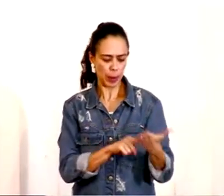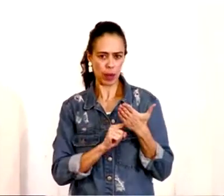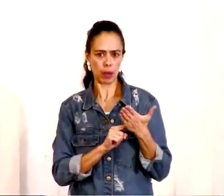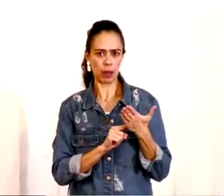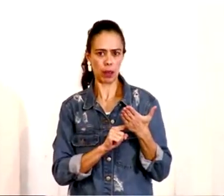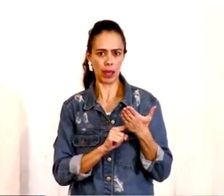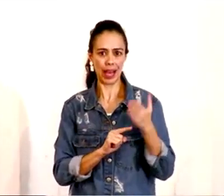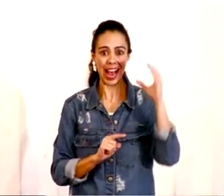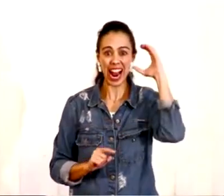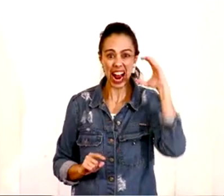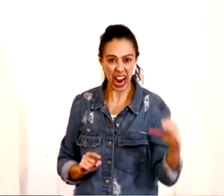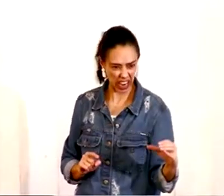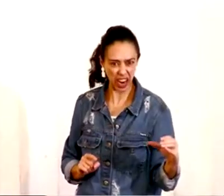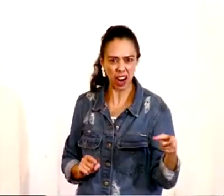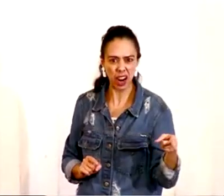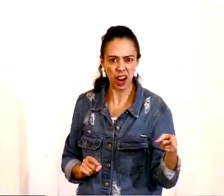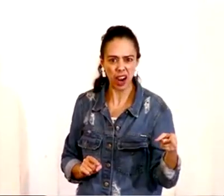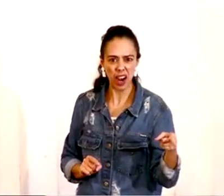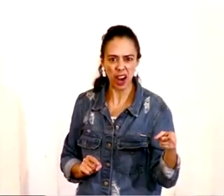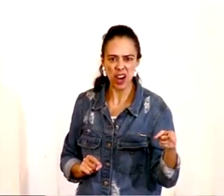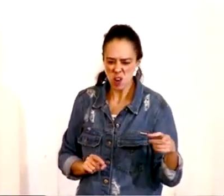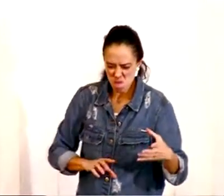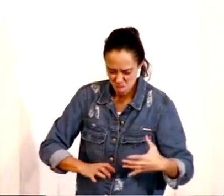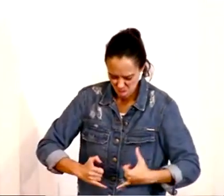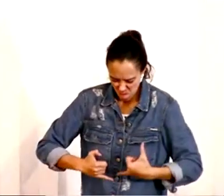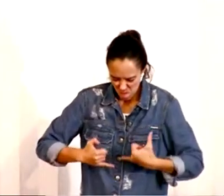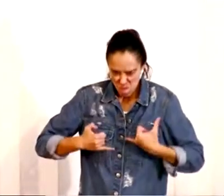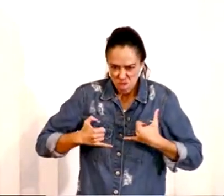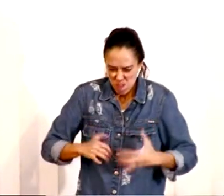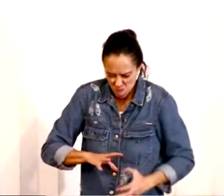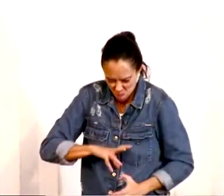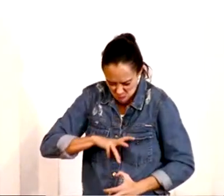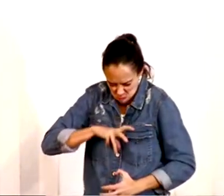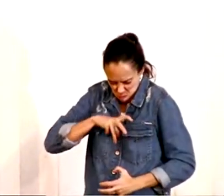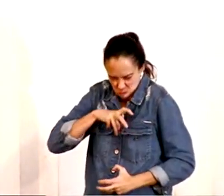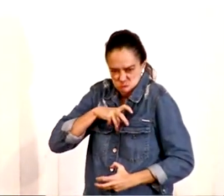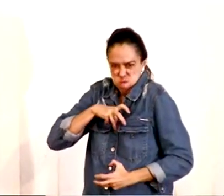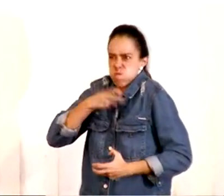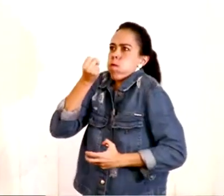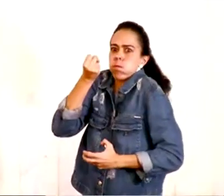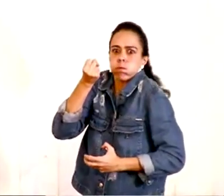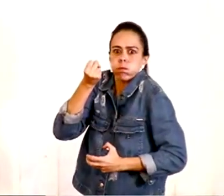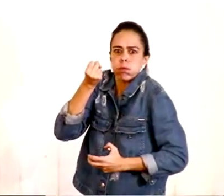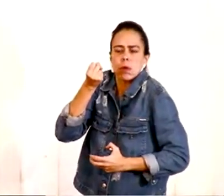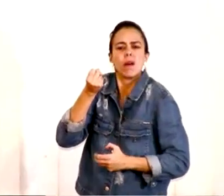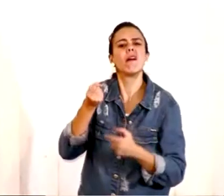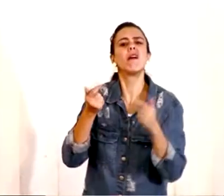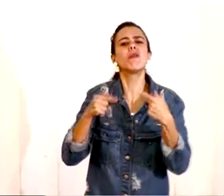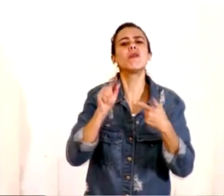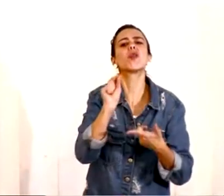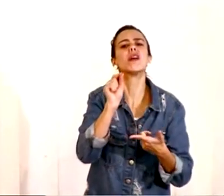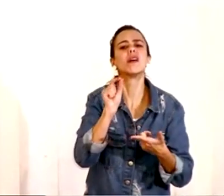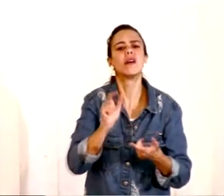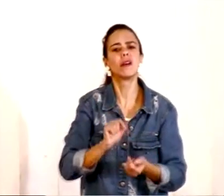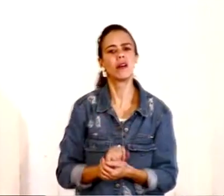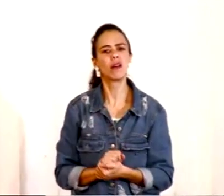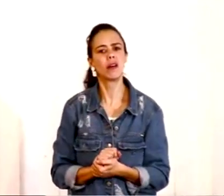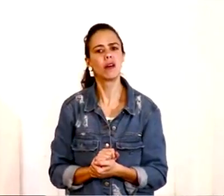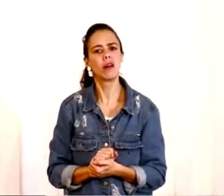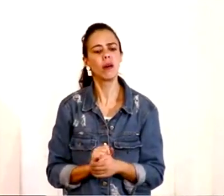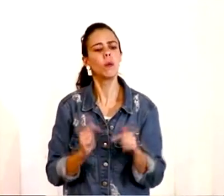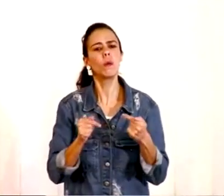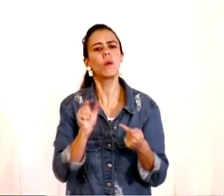sobremaneira, ao ponto de descair-lhe o semblante. E ele irou contra quem? Ele